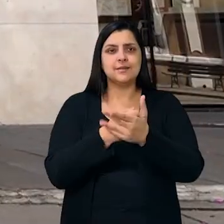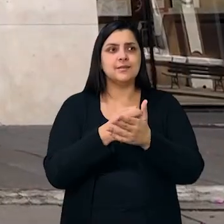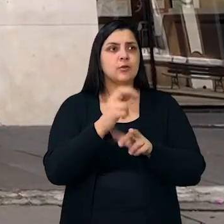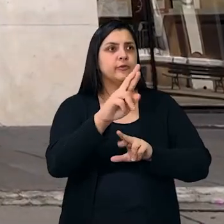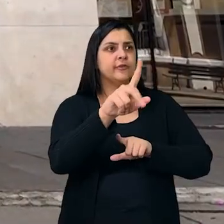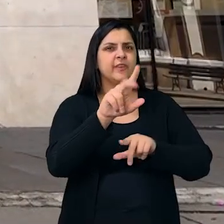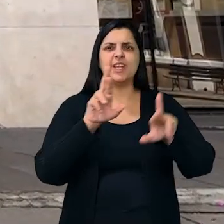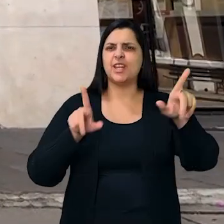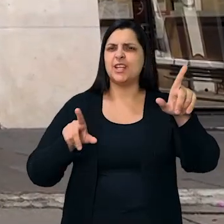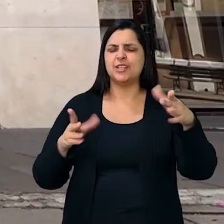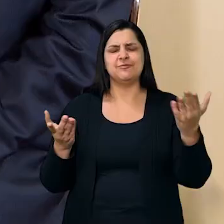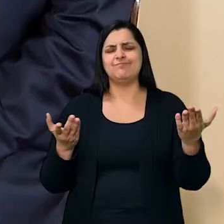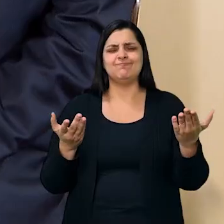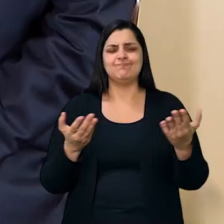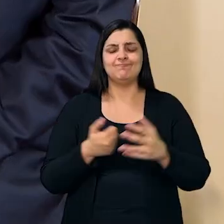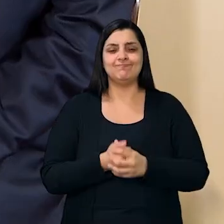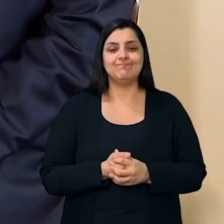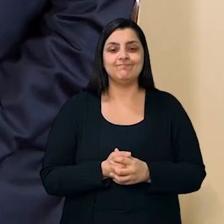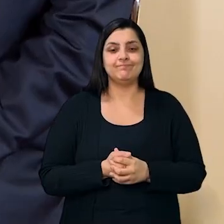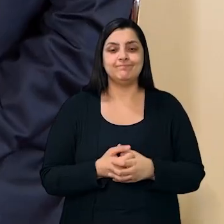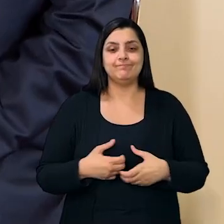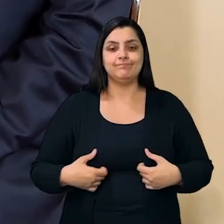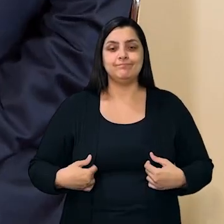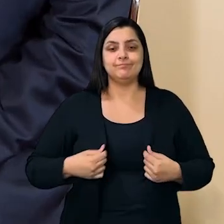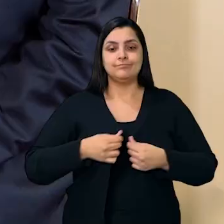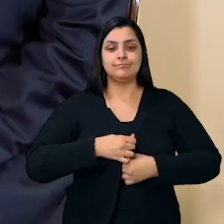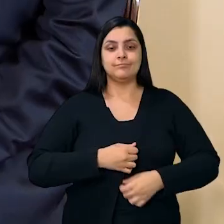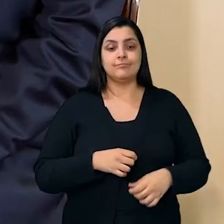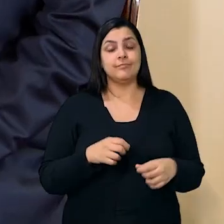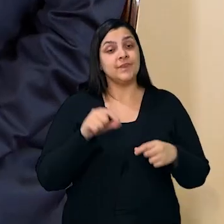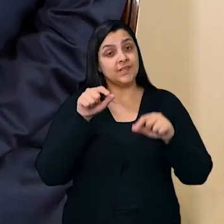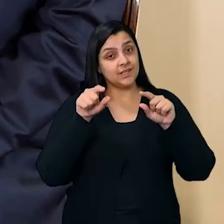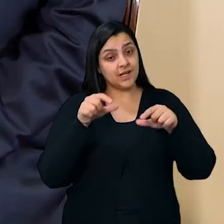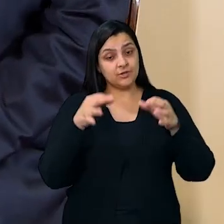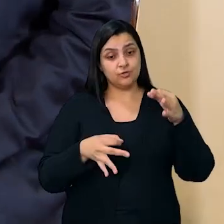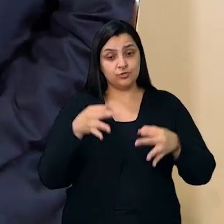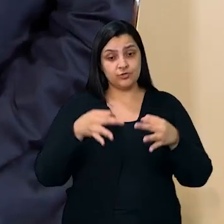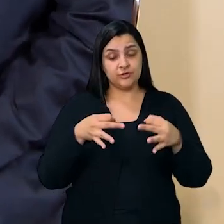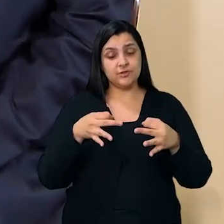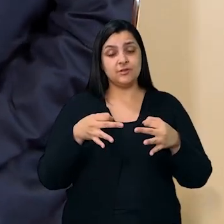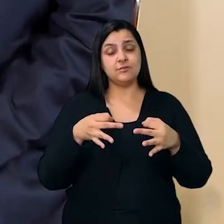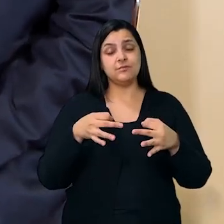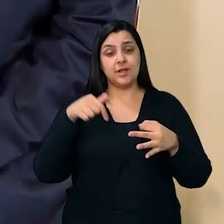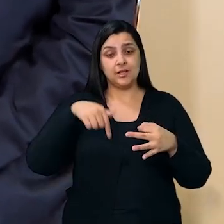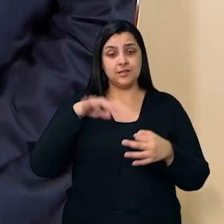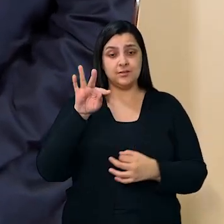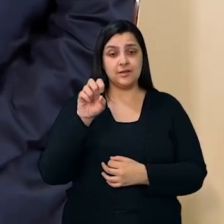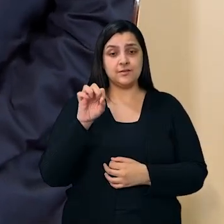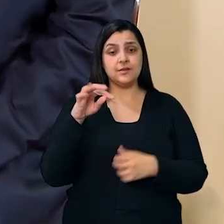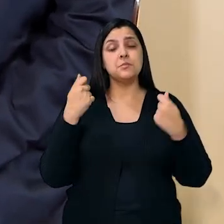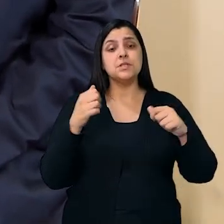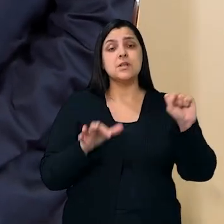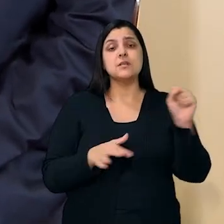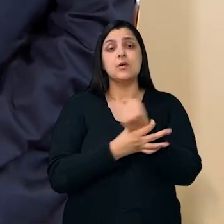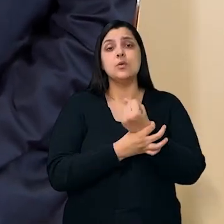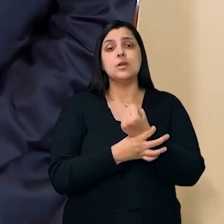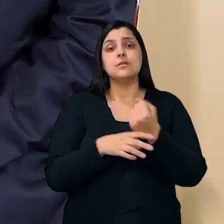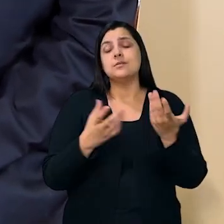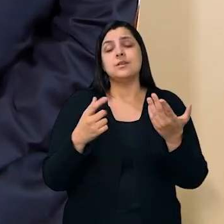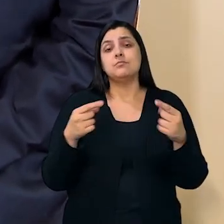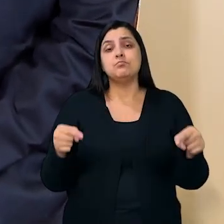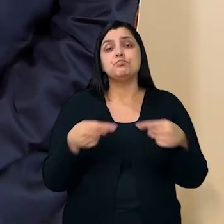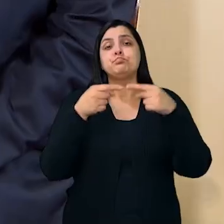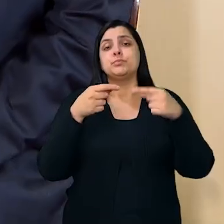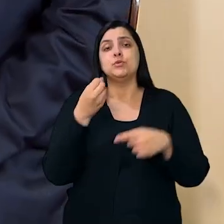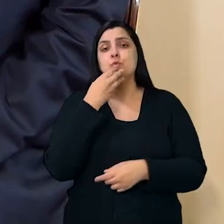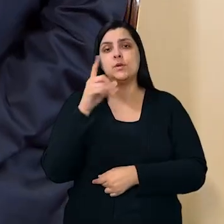em casos iguais. E isso não é o ideal da jurisdição, é necessário que ela tenha segurança, que